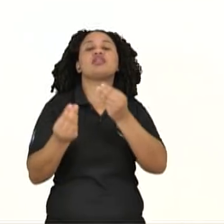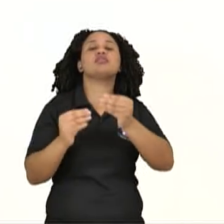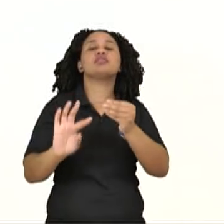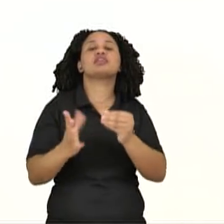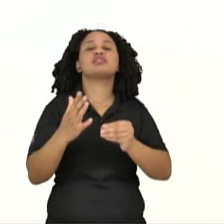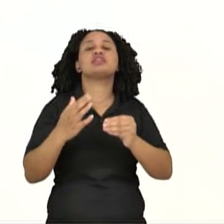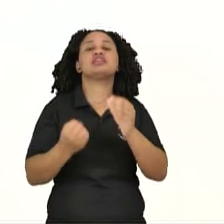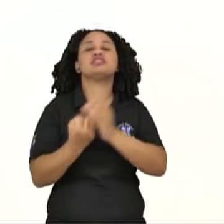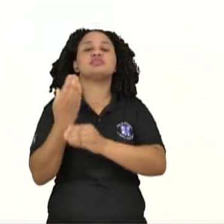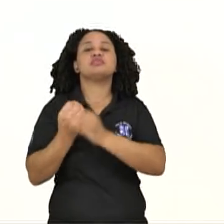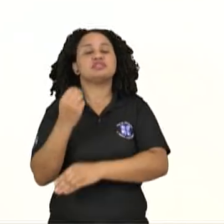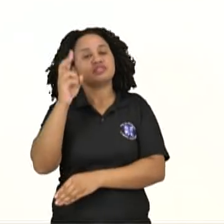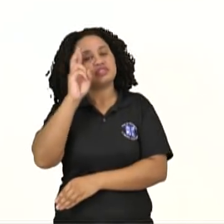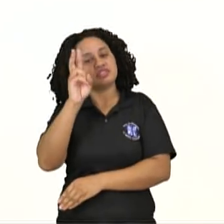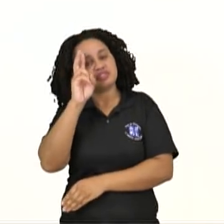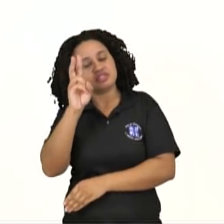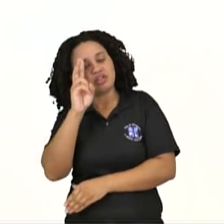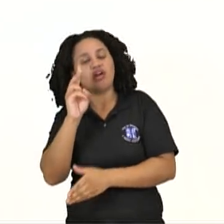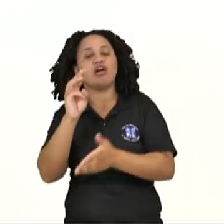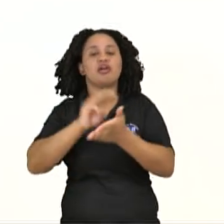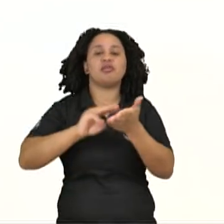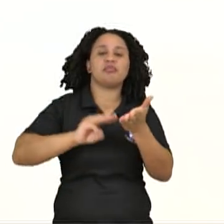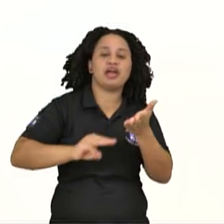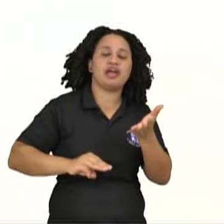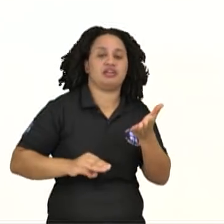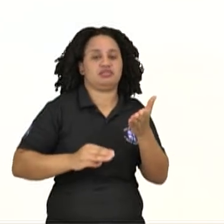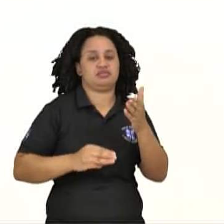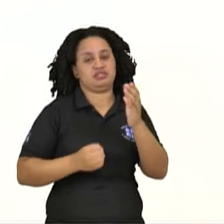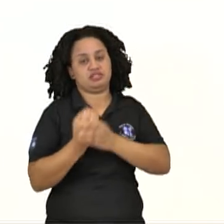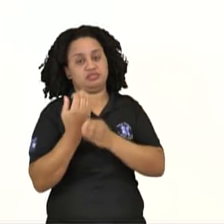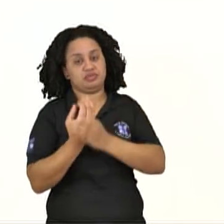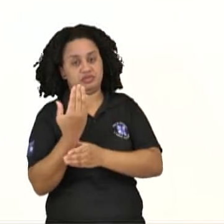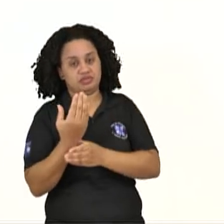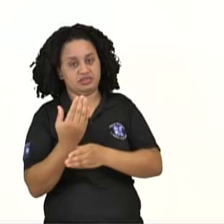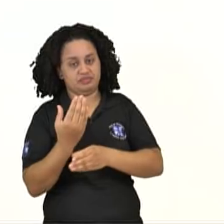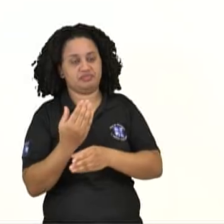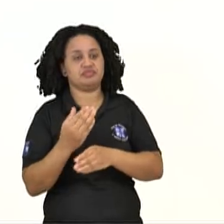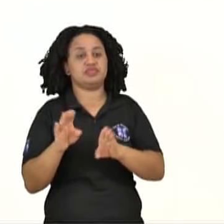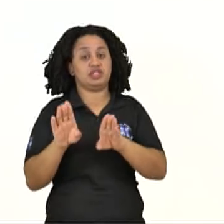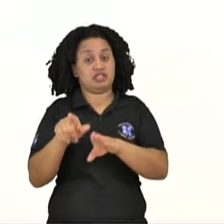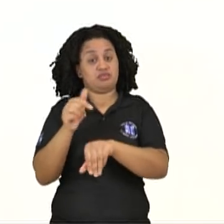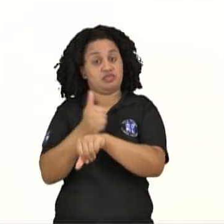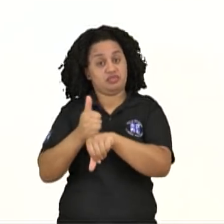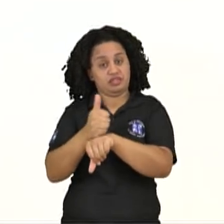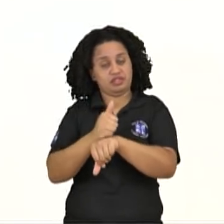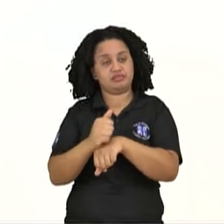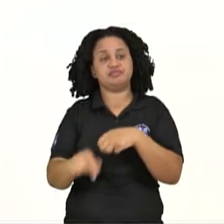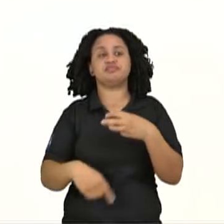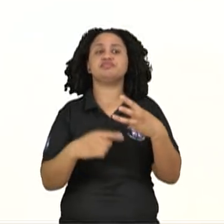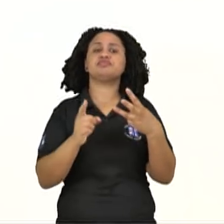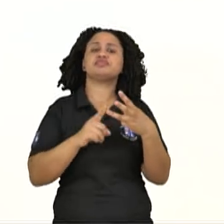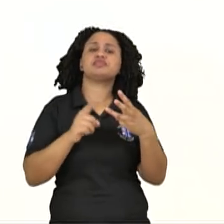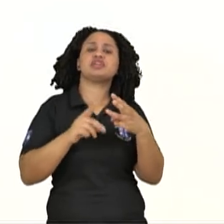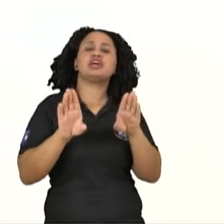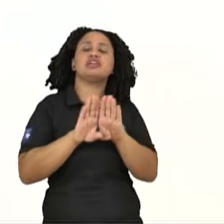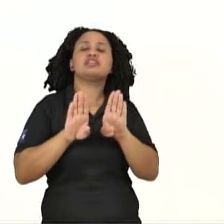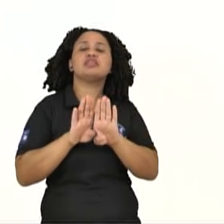e a preocupação metodológica dos profissionais. O historiador. Além disso, analisamos o trabalho do